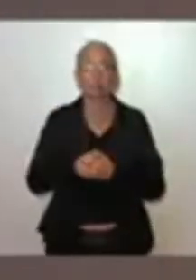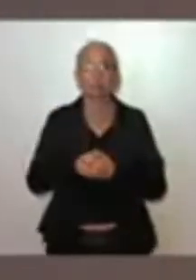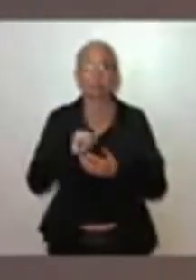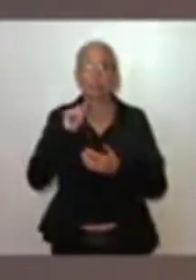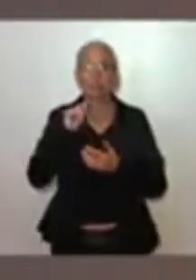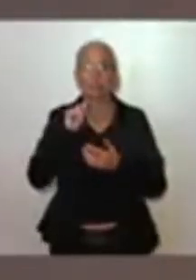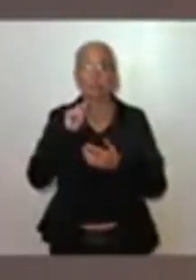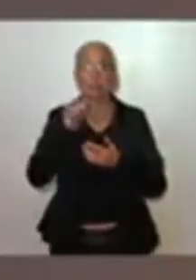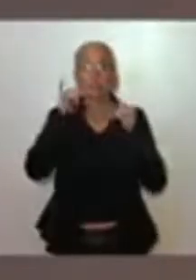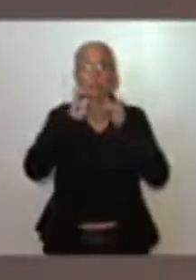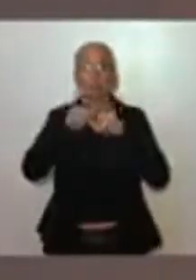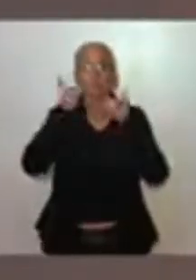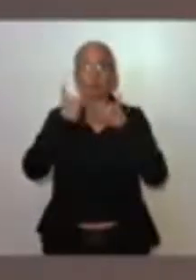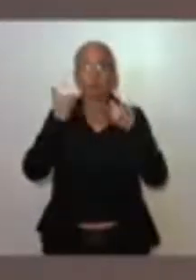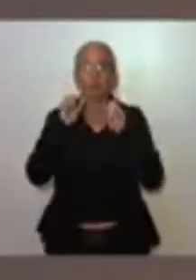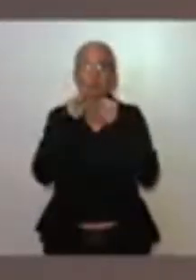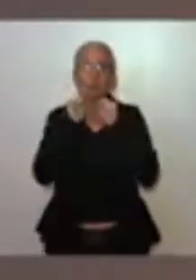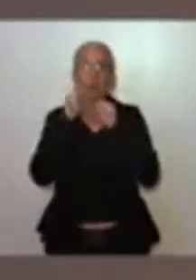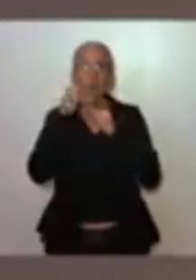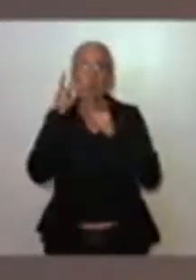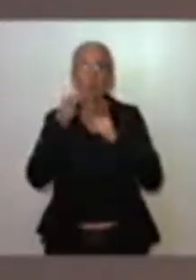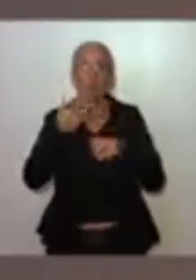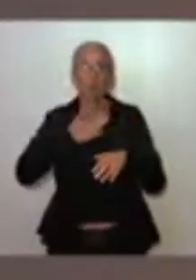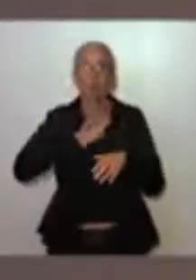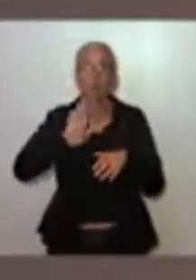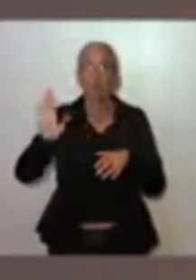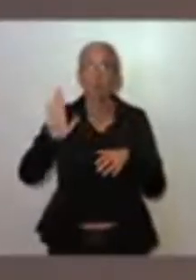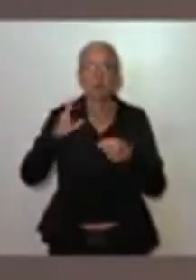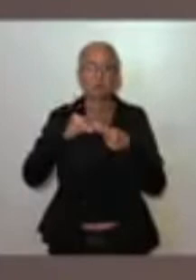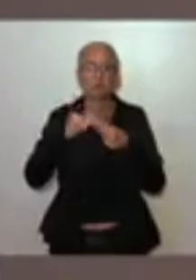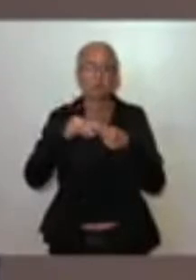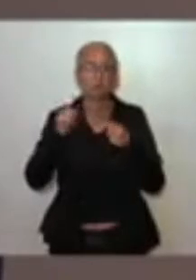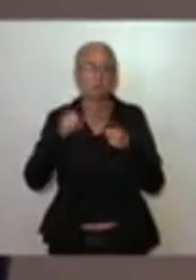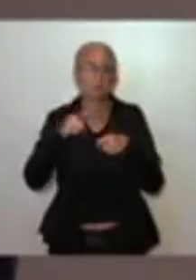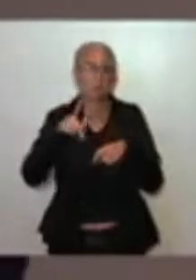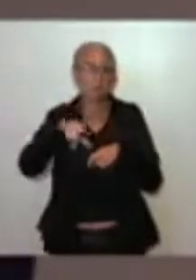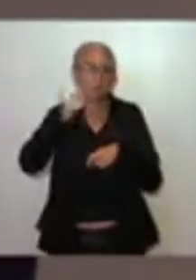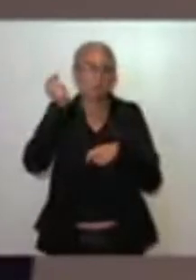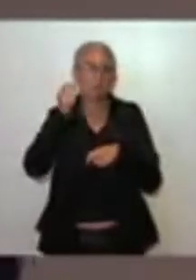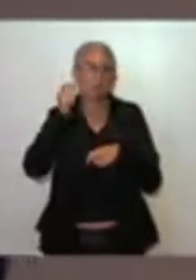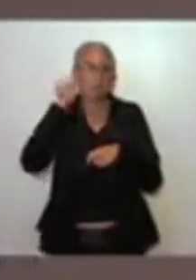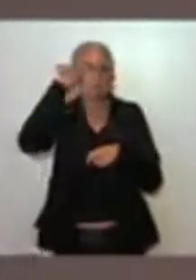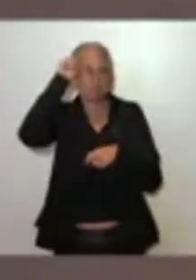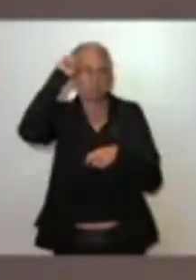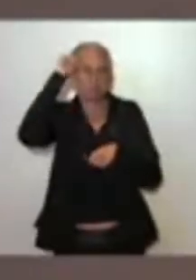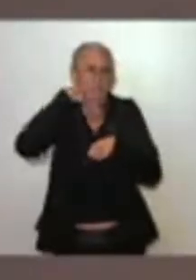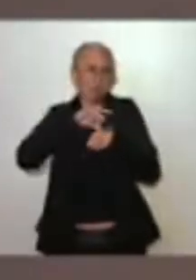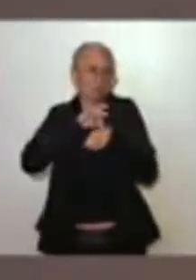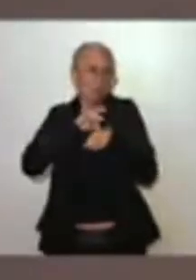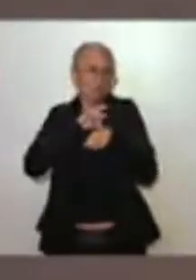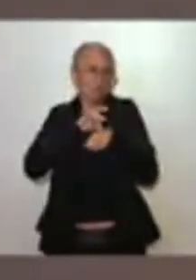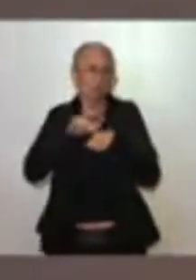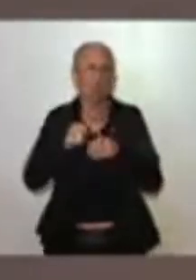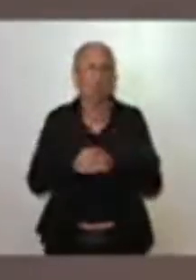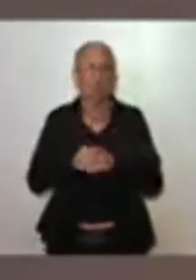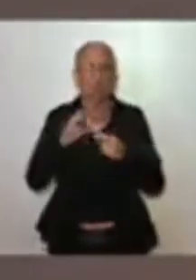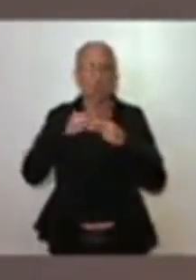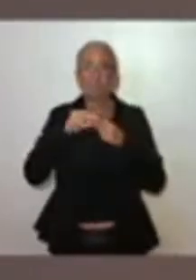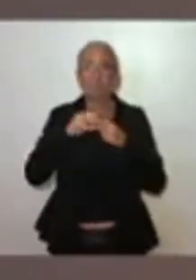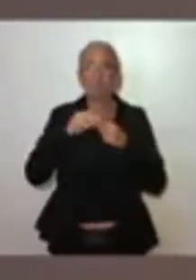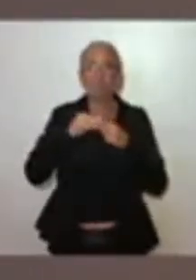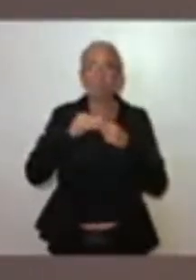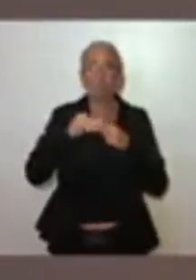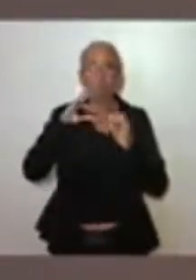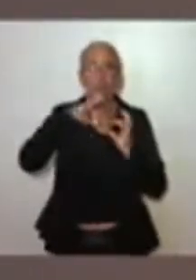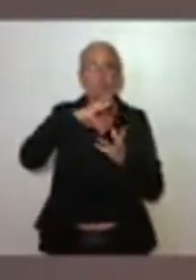partir dessa informação alguém pode dizer eu não gosto de azul prefiro Preto alguém pode dizer essa é uma caneta importada